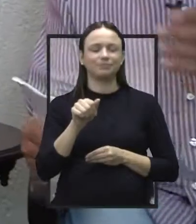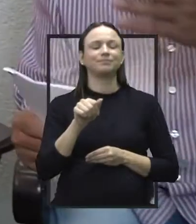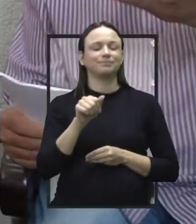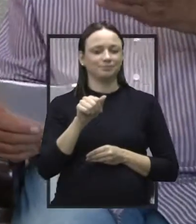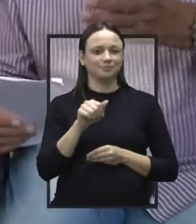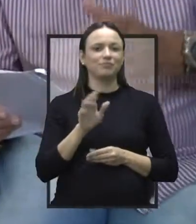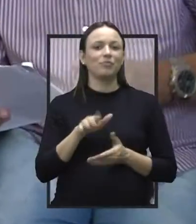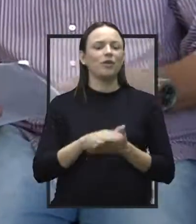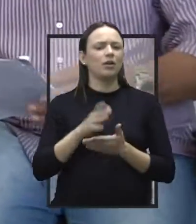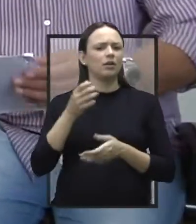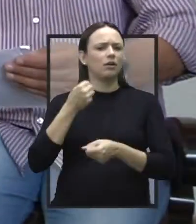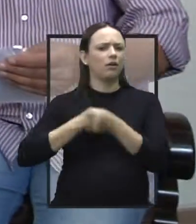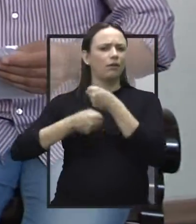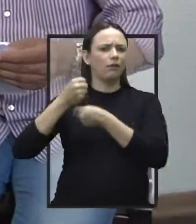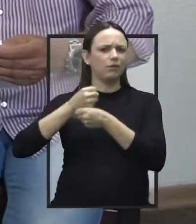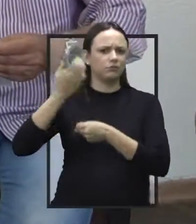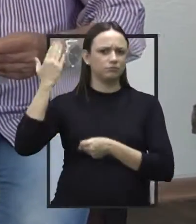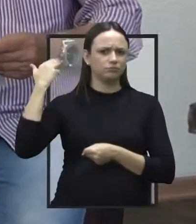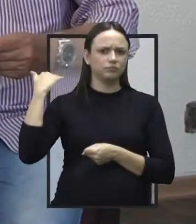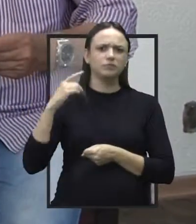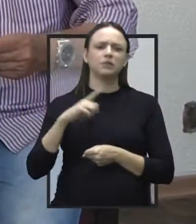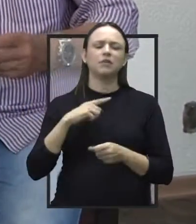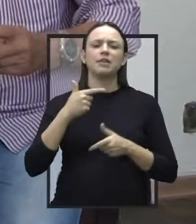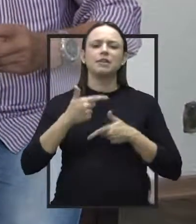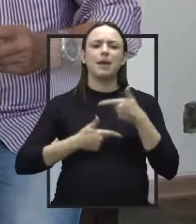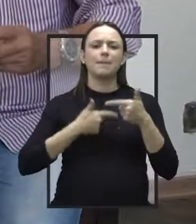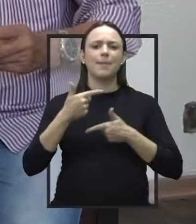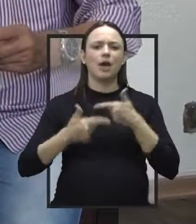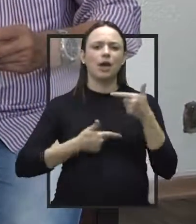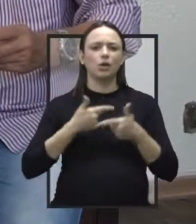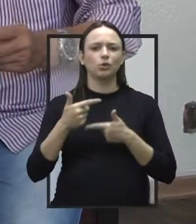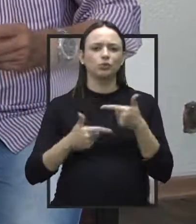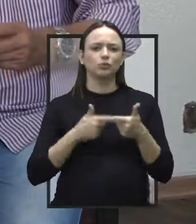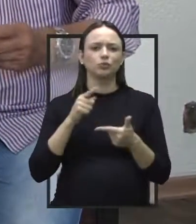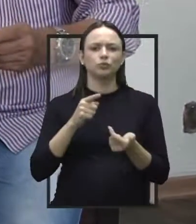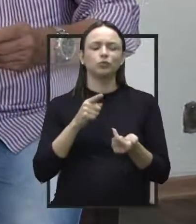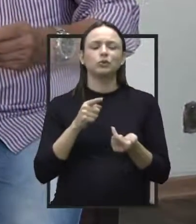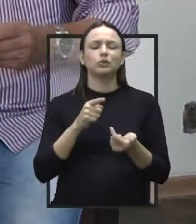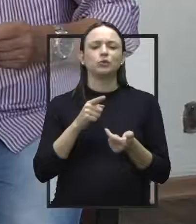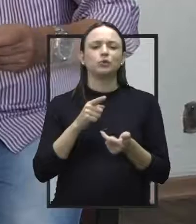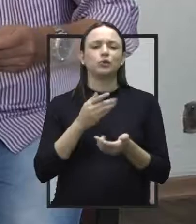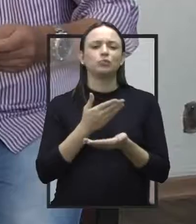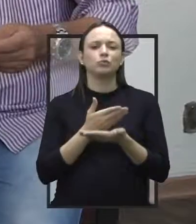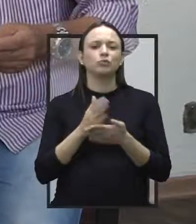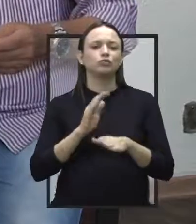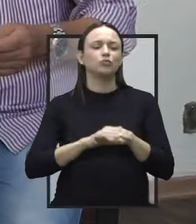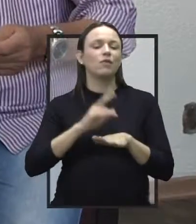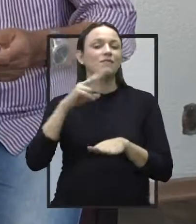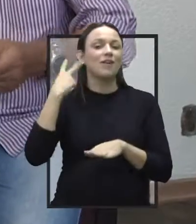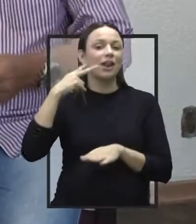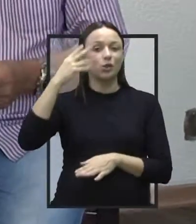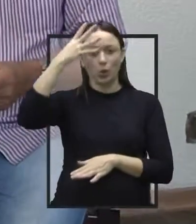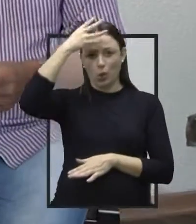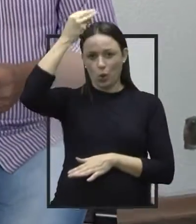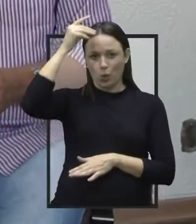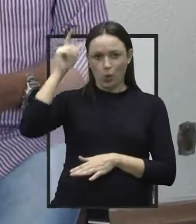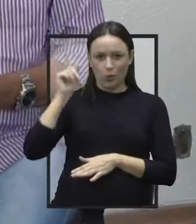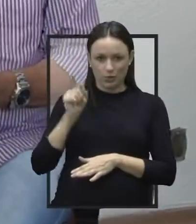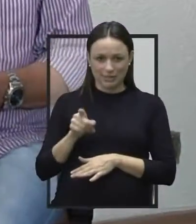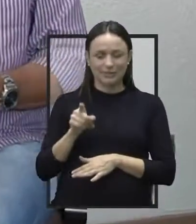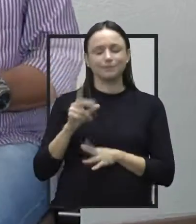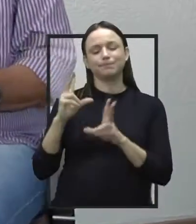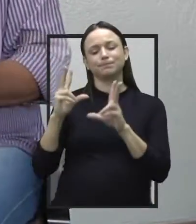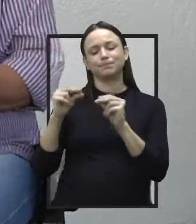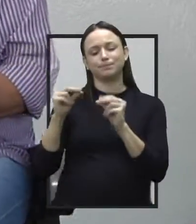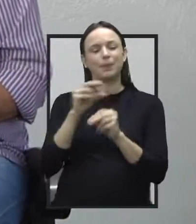Alguns anos aí atrás houve um trabalho, inclusive até iniciado aí pelo vereador Lucas, numa conversa